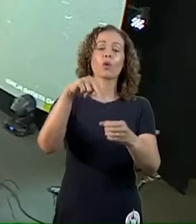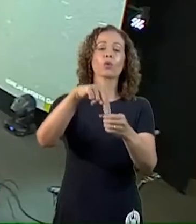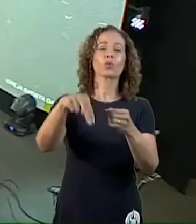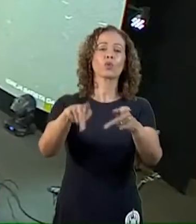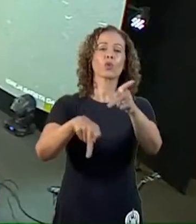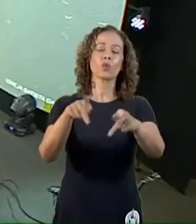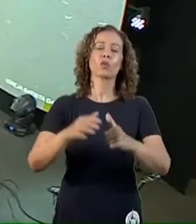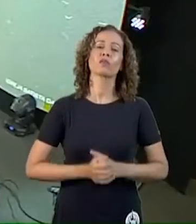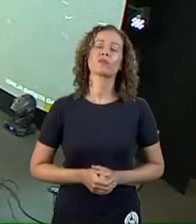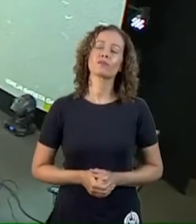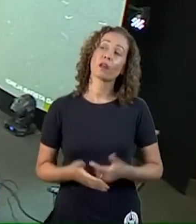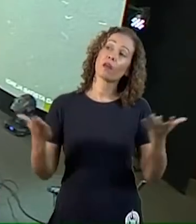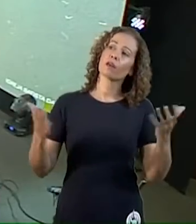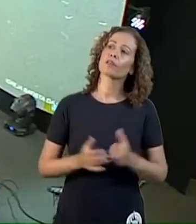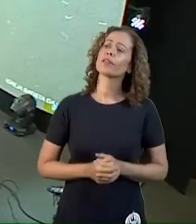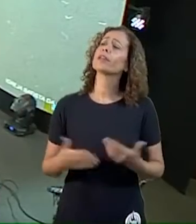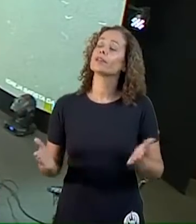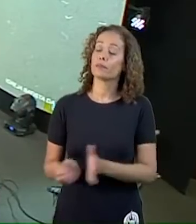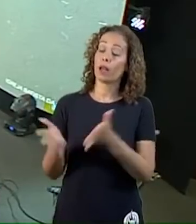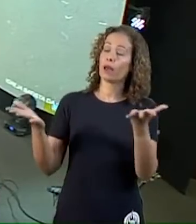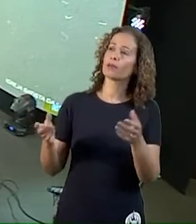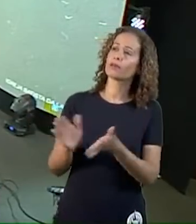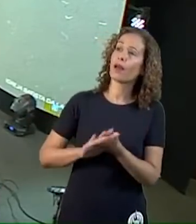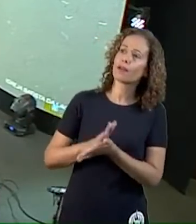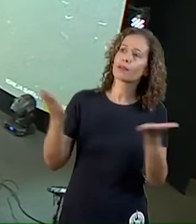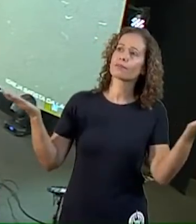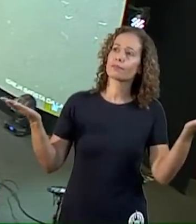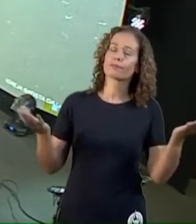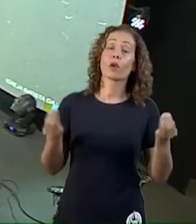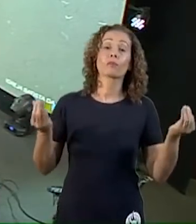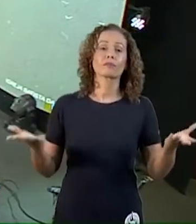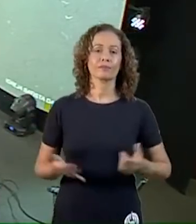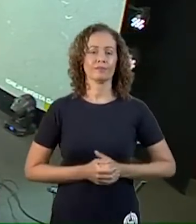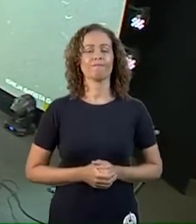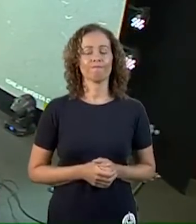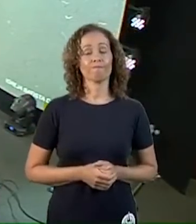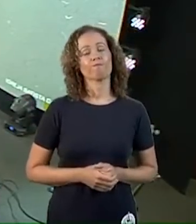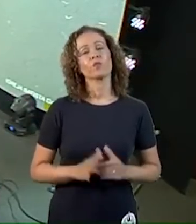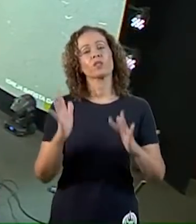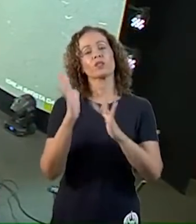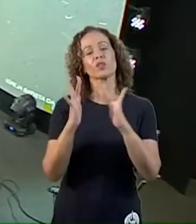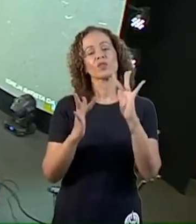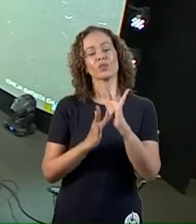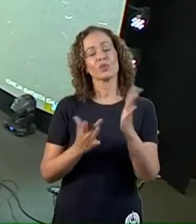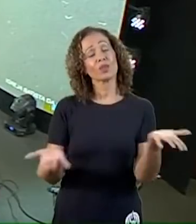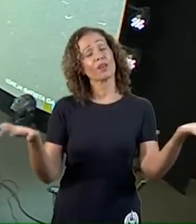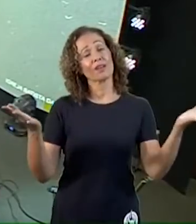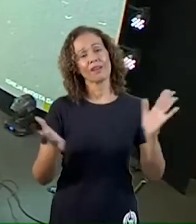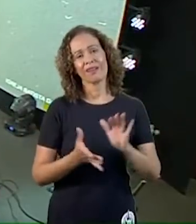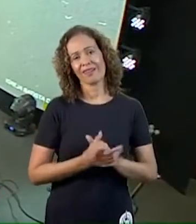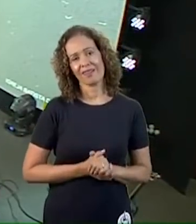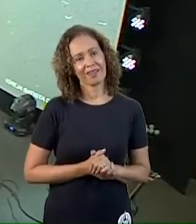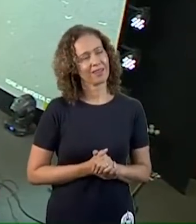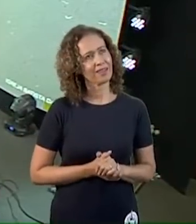novembrão, já estamos indo a cadê? Eu te dei data. E Jesus está assim, Deus